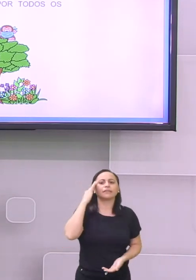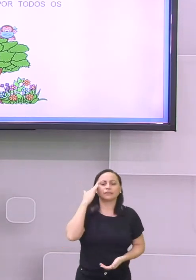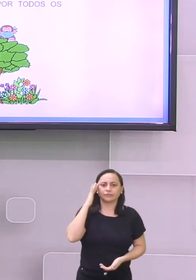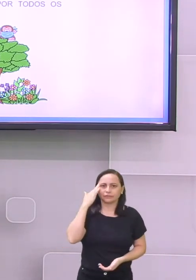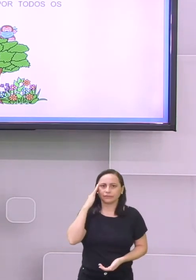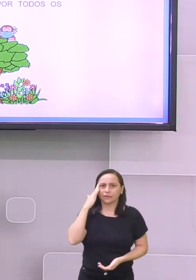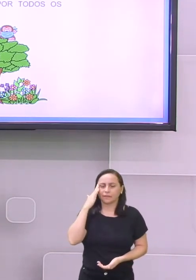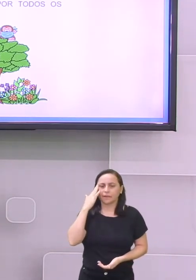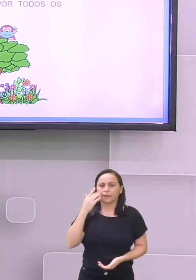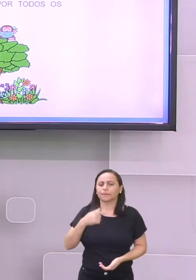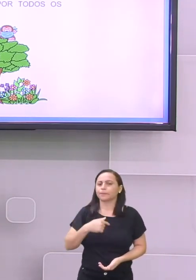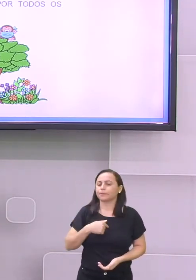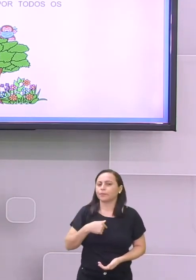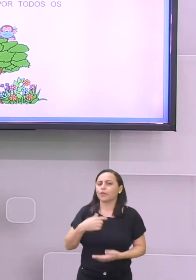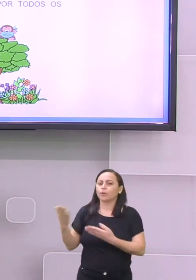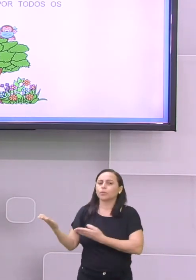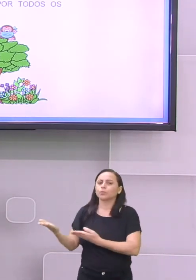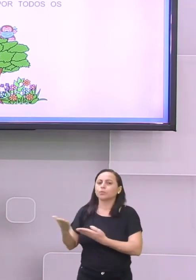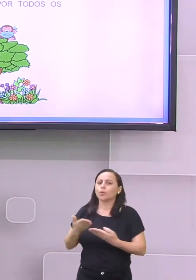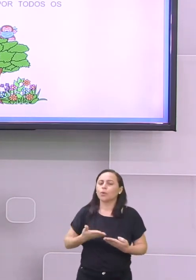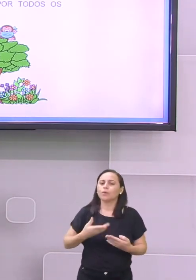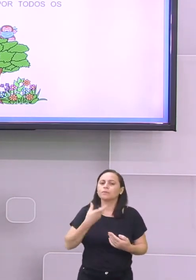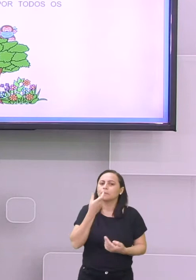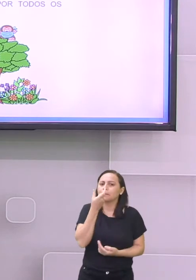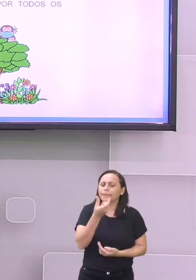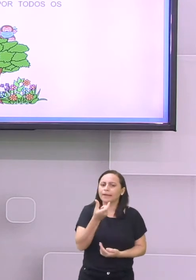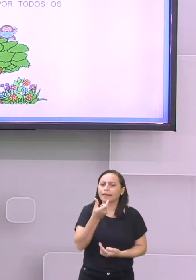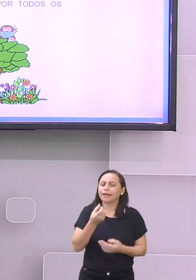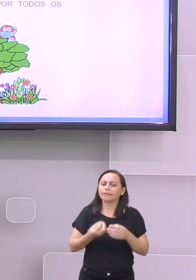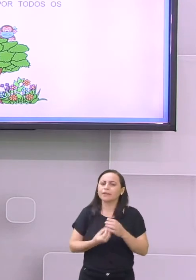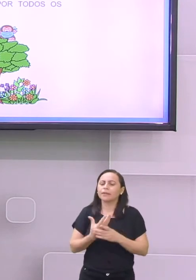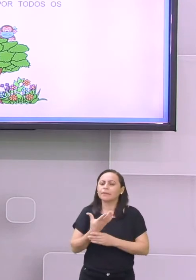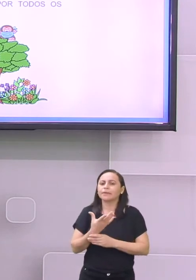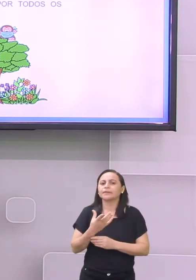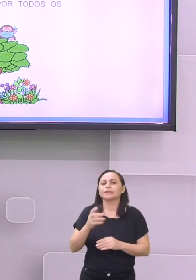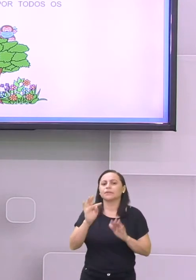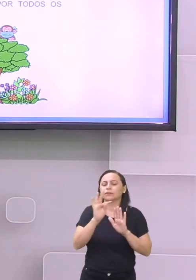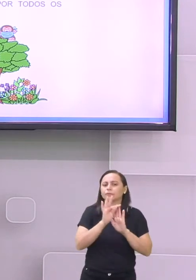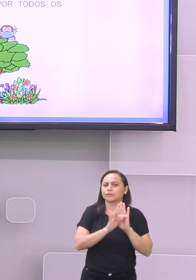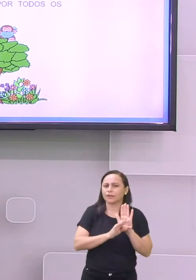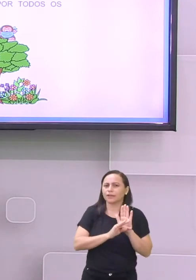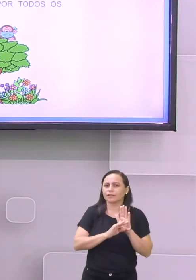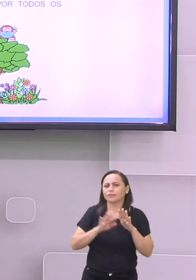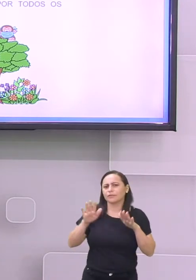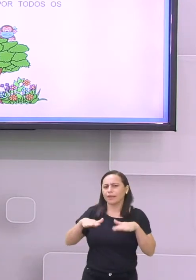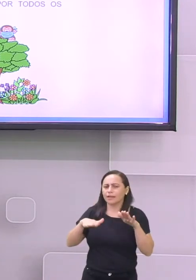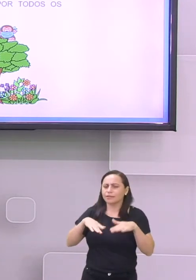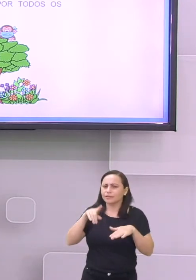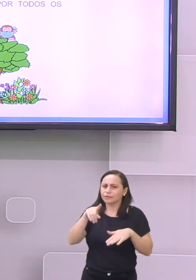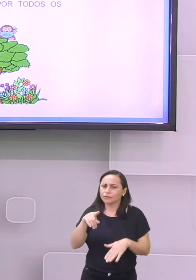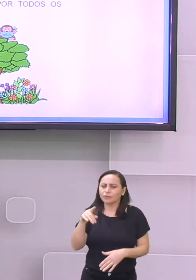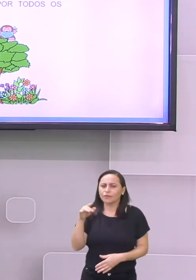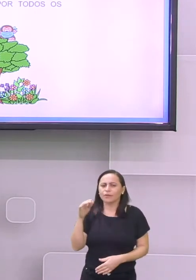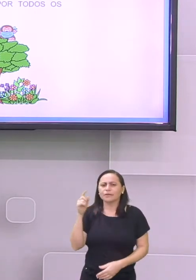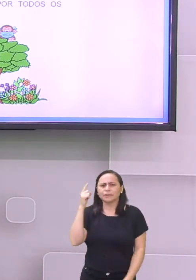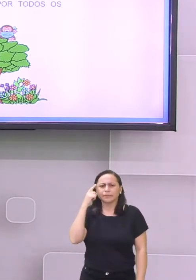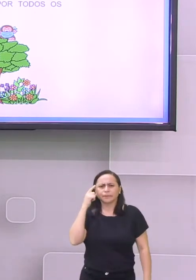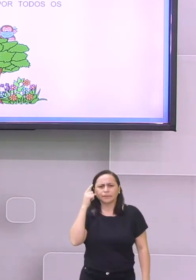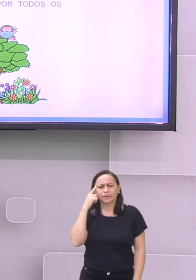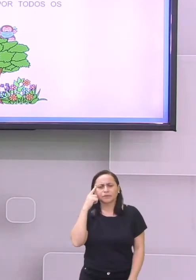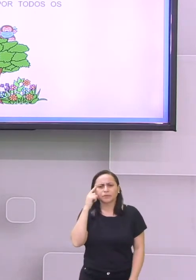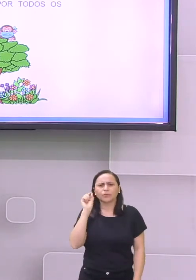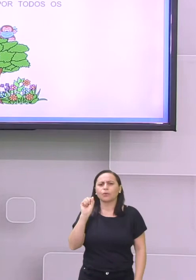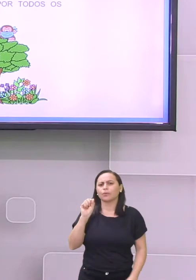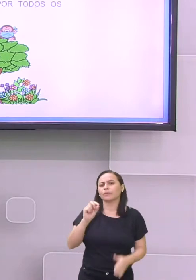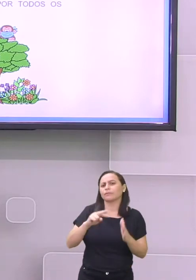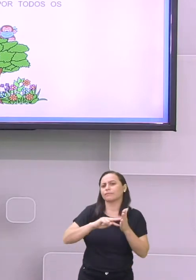para vocês algumas palavras que apareceram que pode ter gerado dúvida no seu significado e vou